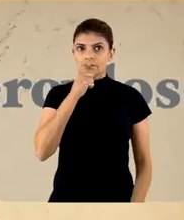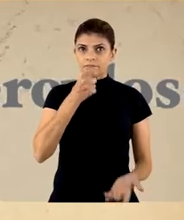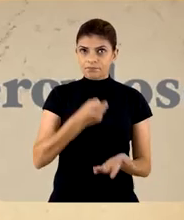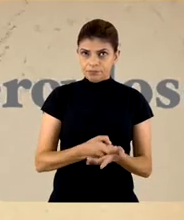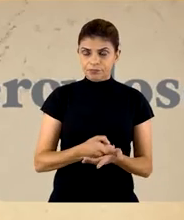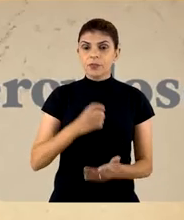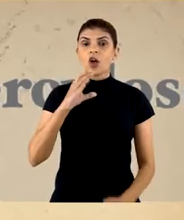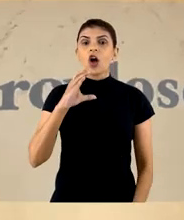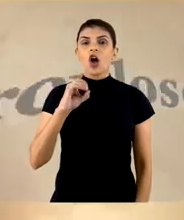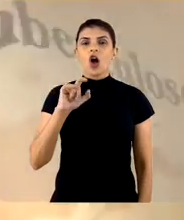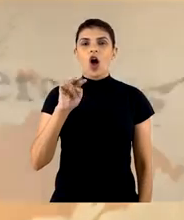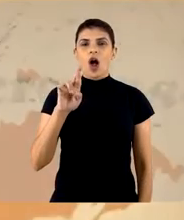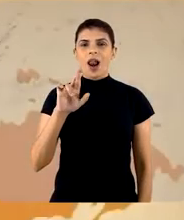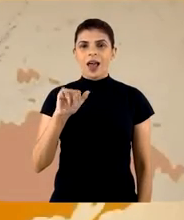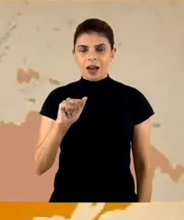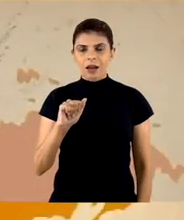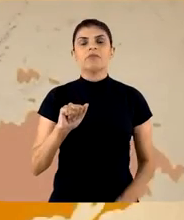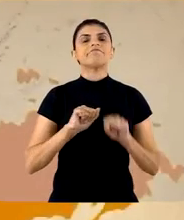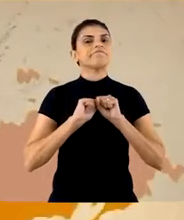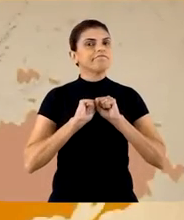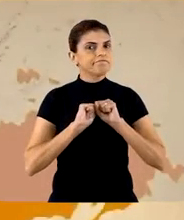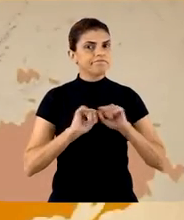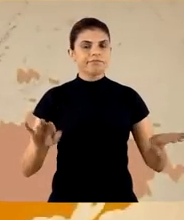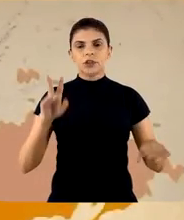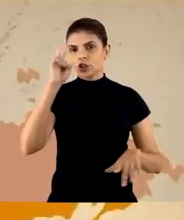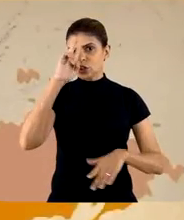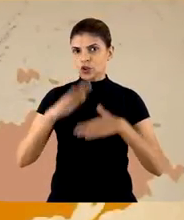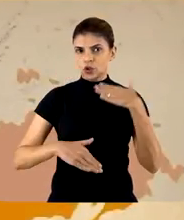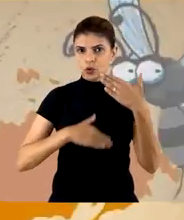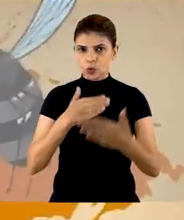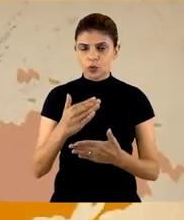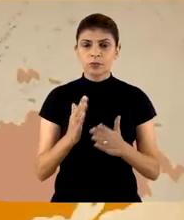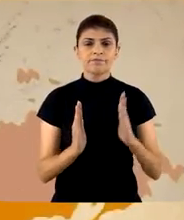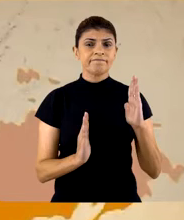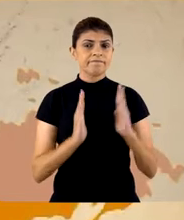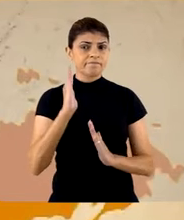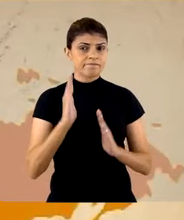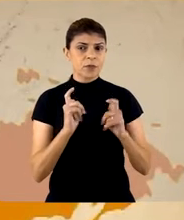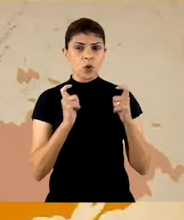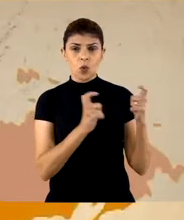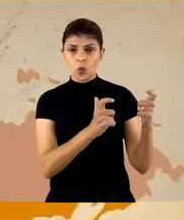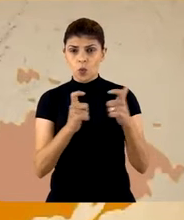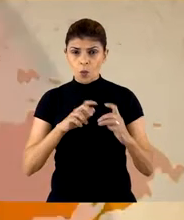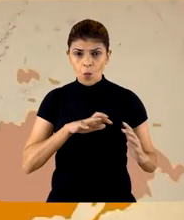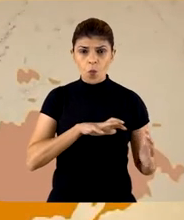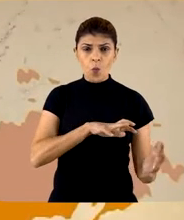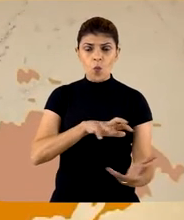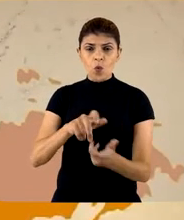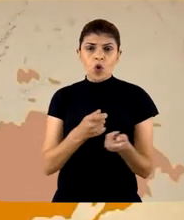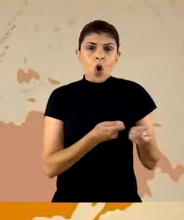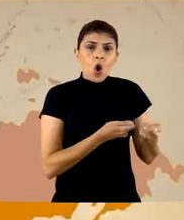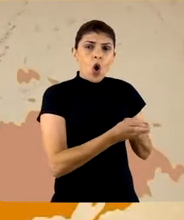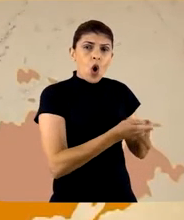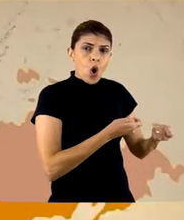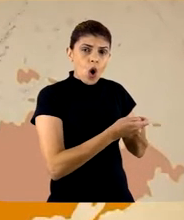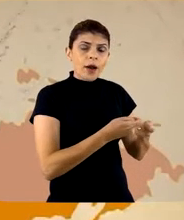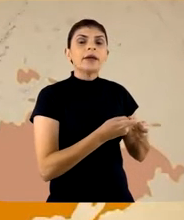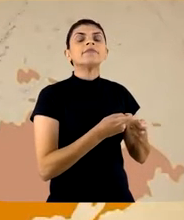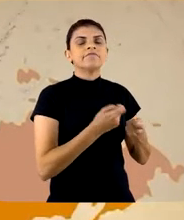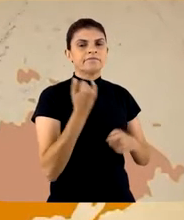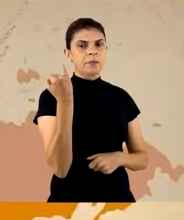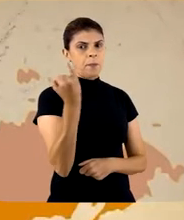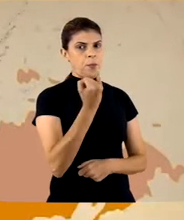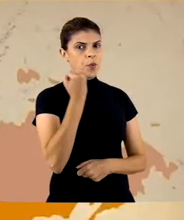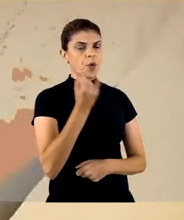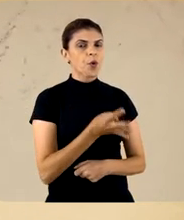história. Para controlar as epidemias e as endemias nos territórios geográficos de todo o mundo, é de fundamental importância